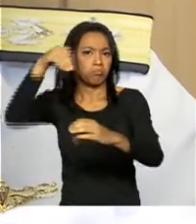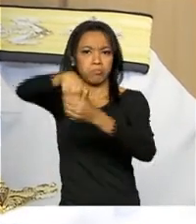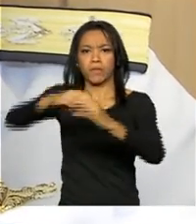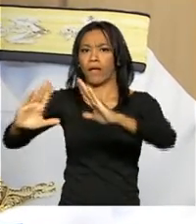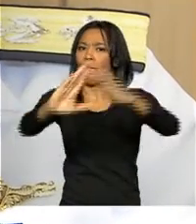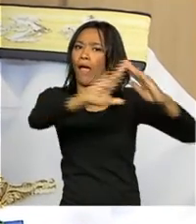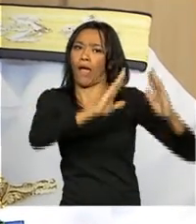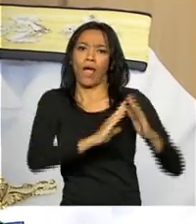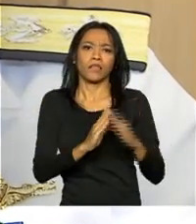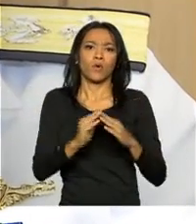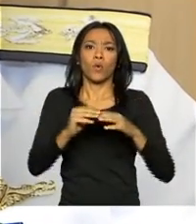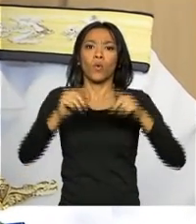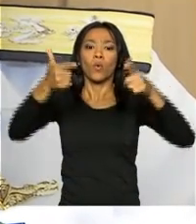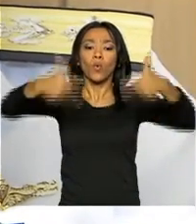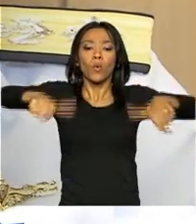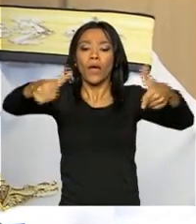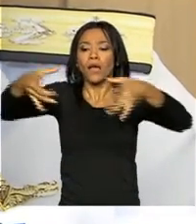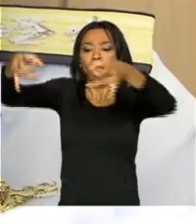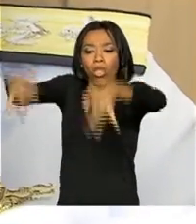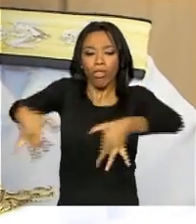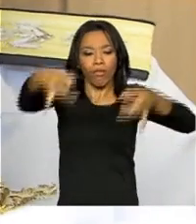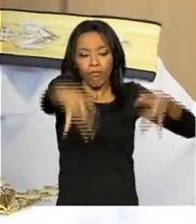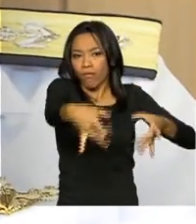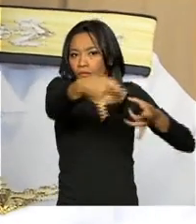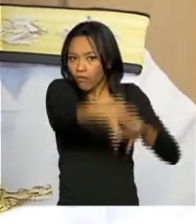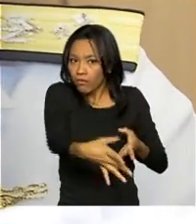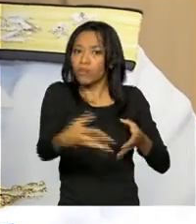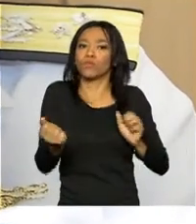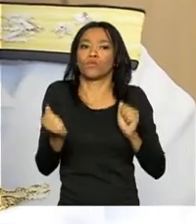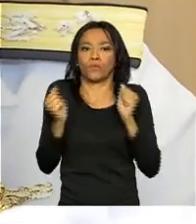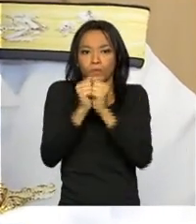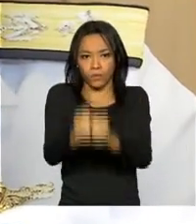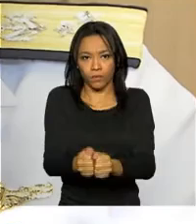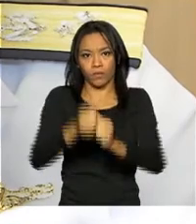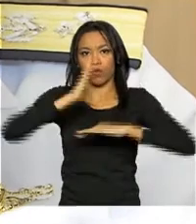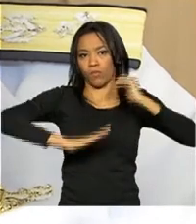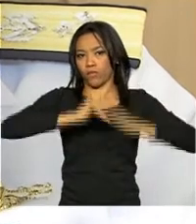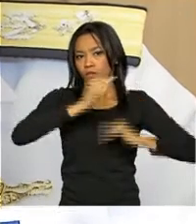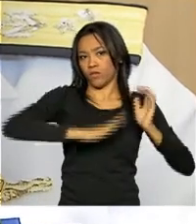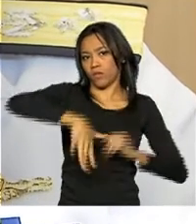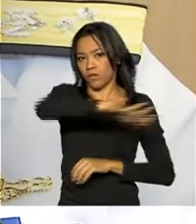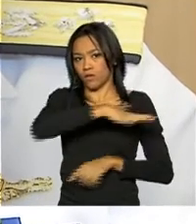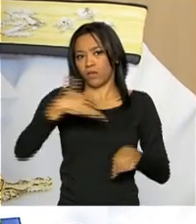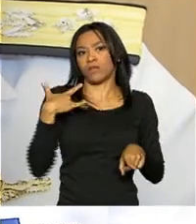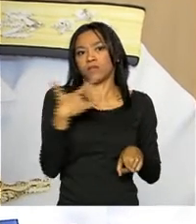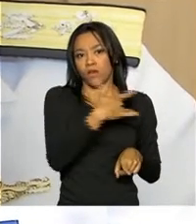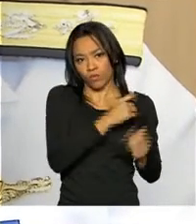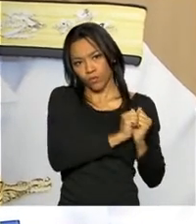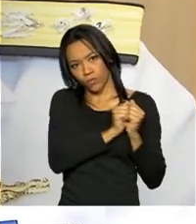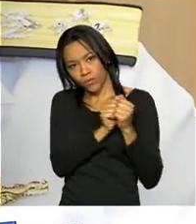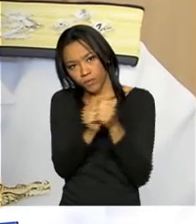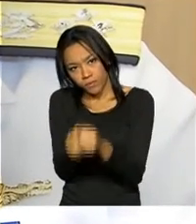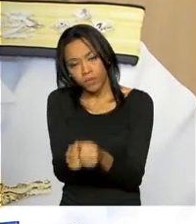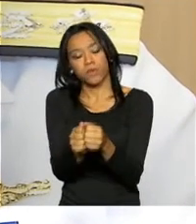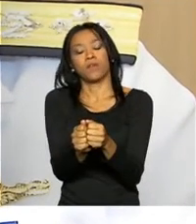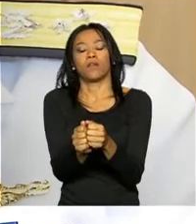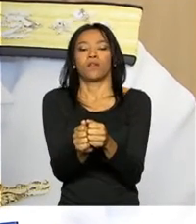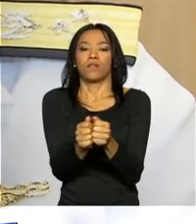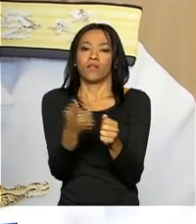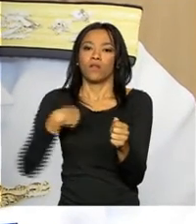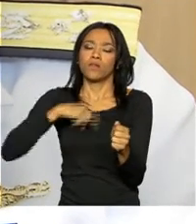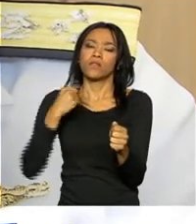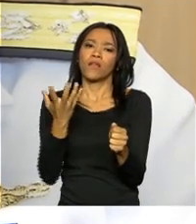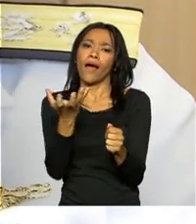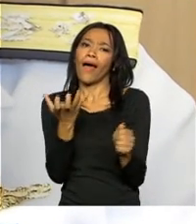terrenos baldios ou junto com os agentes de saúde dos municípios. Nós pretendemos chegar até